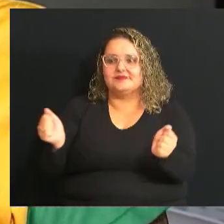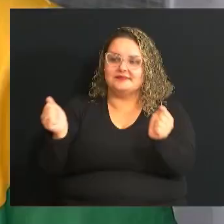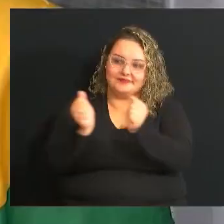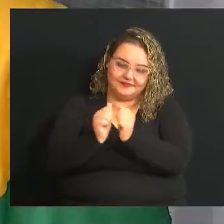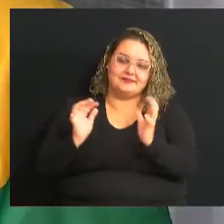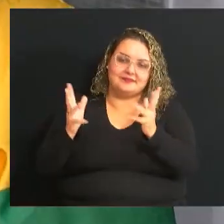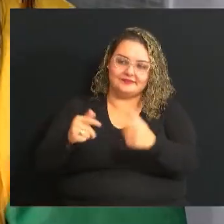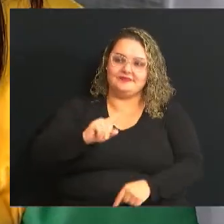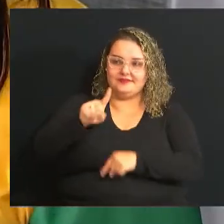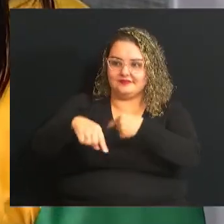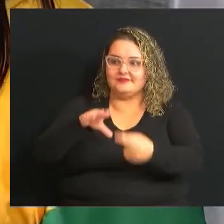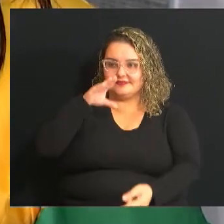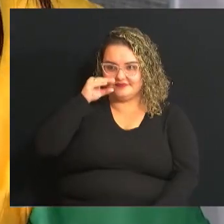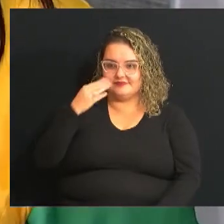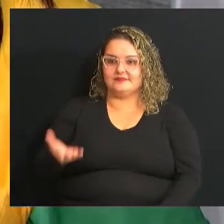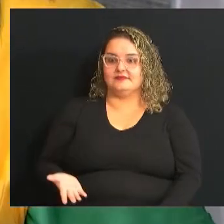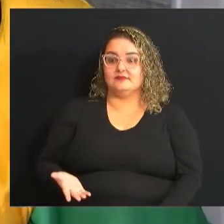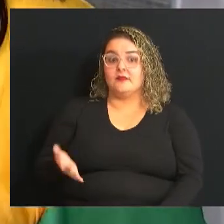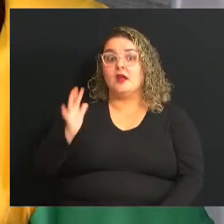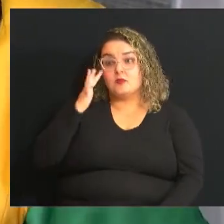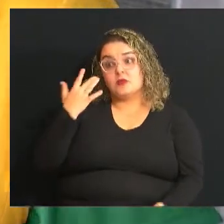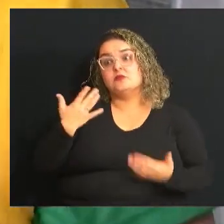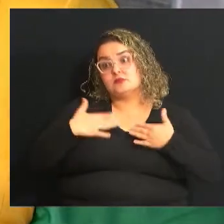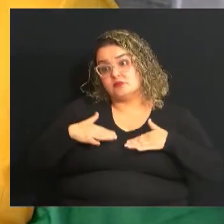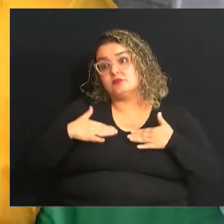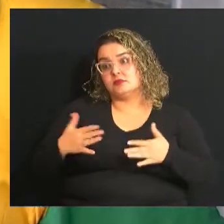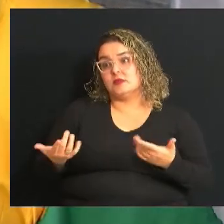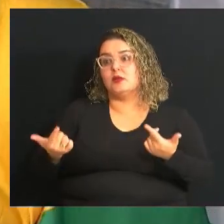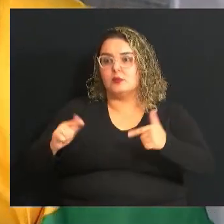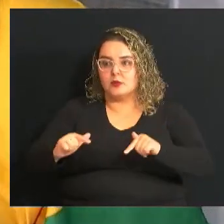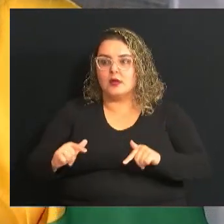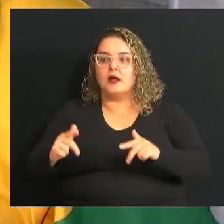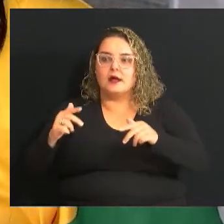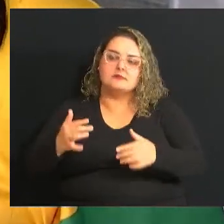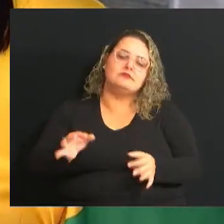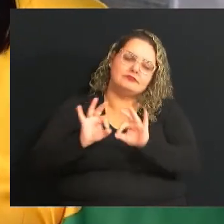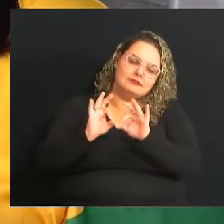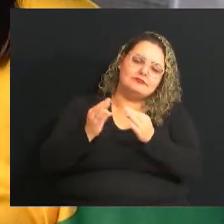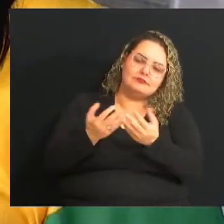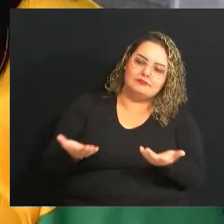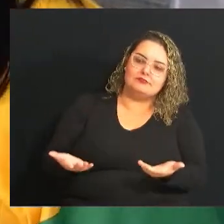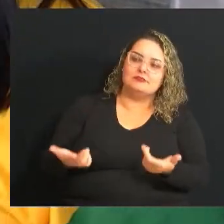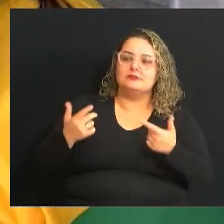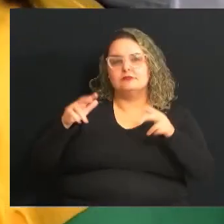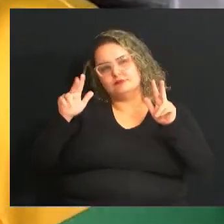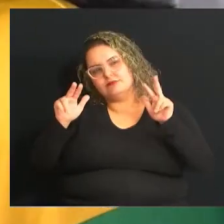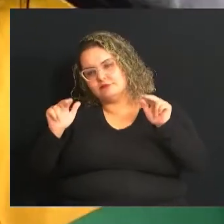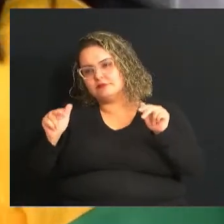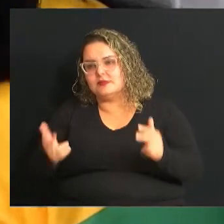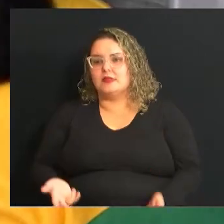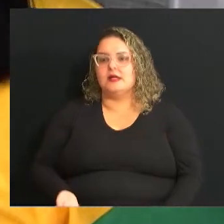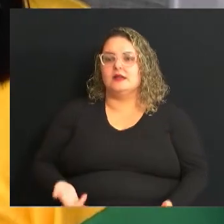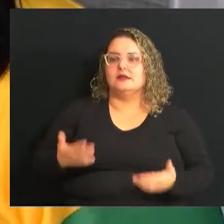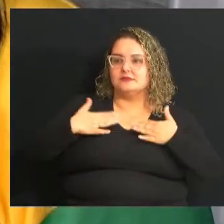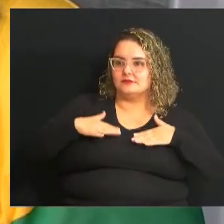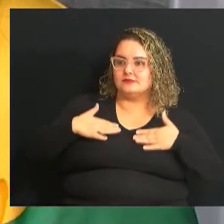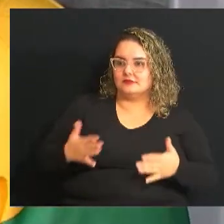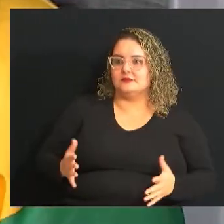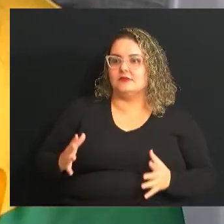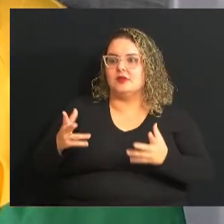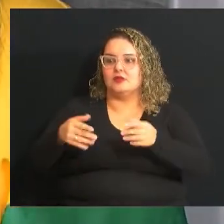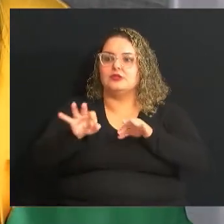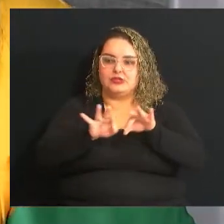casa. Bom, é que normalmente a Copa é realizada no meio do ano, quando tá frio. Agora, em